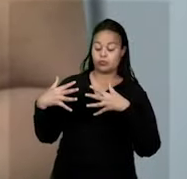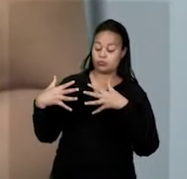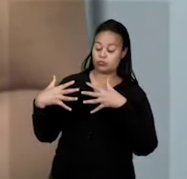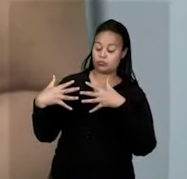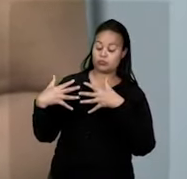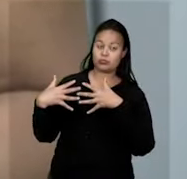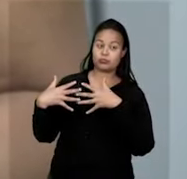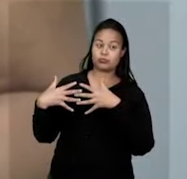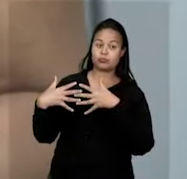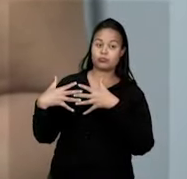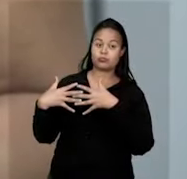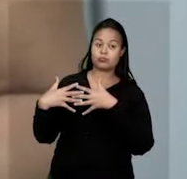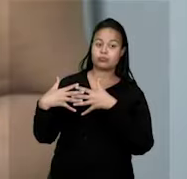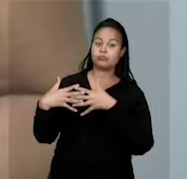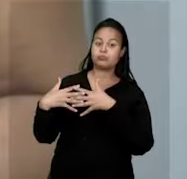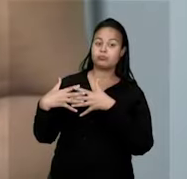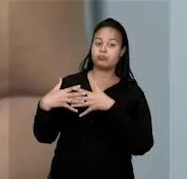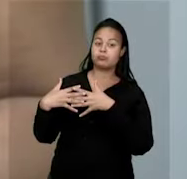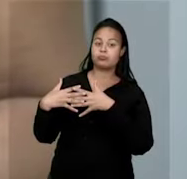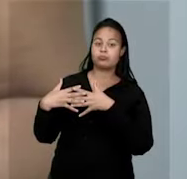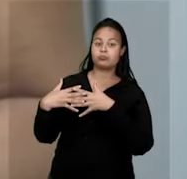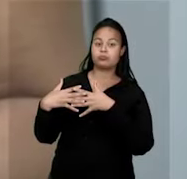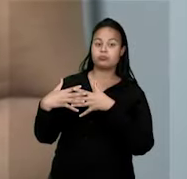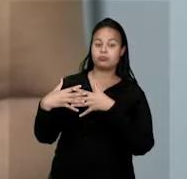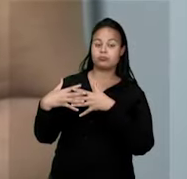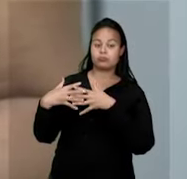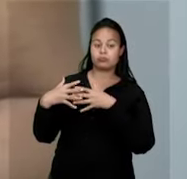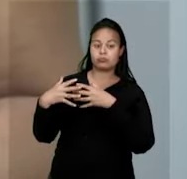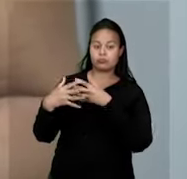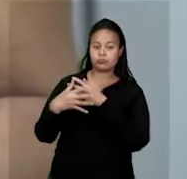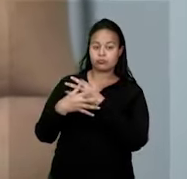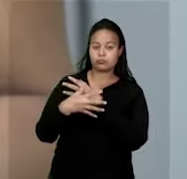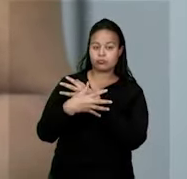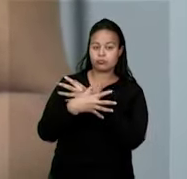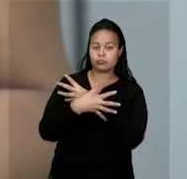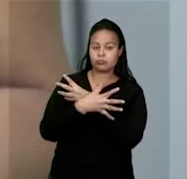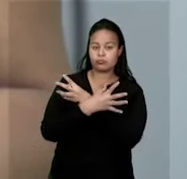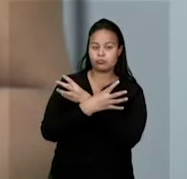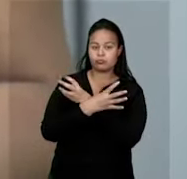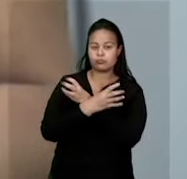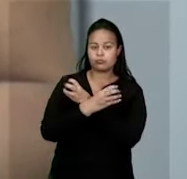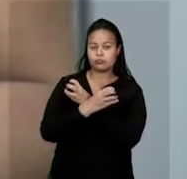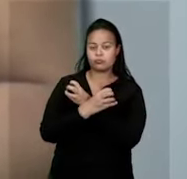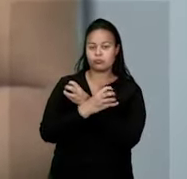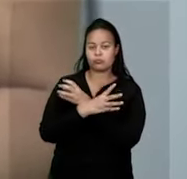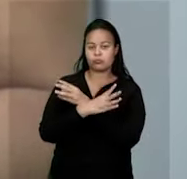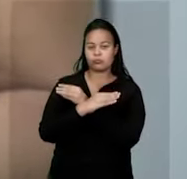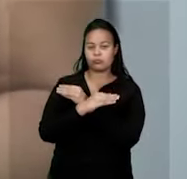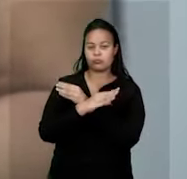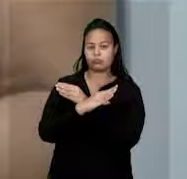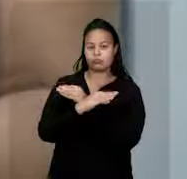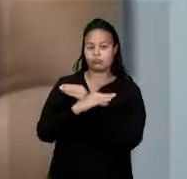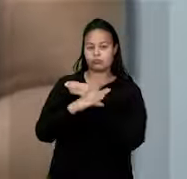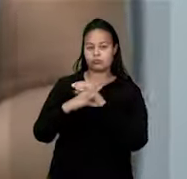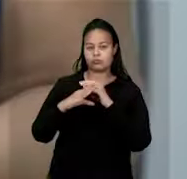e outra, nós temos o tecido cartilaginoso e